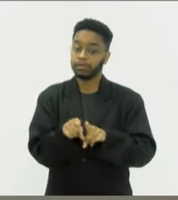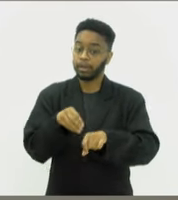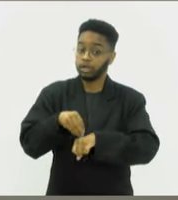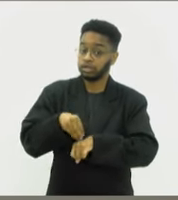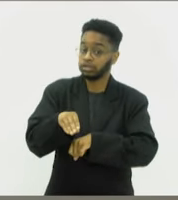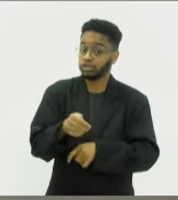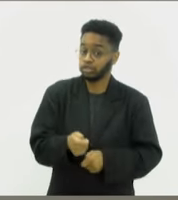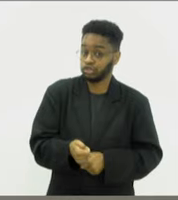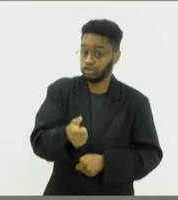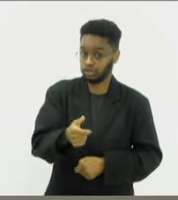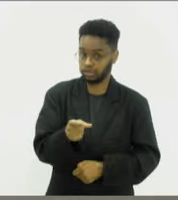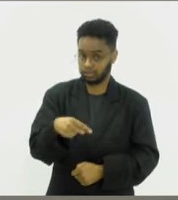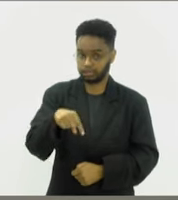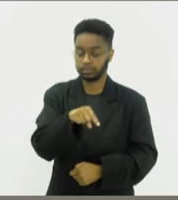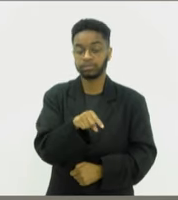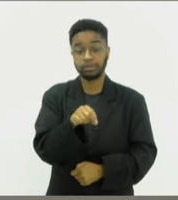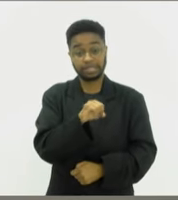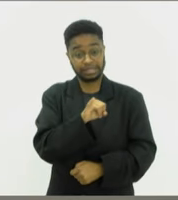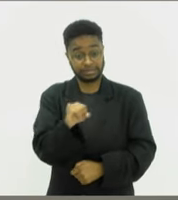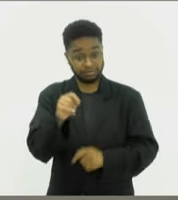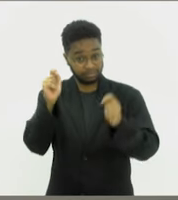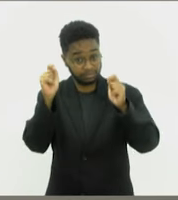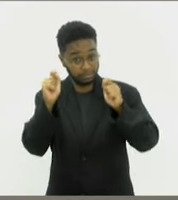dica: se você puder,